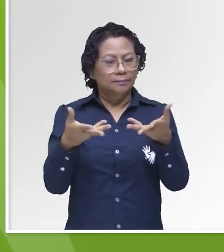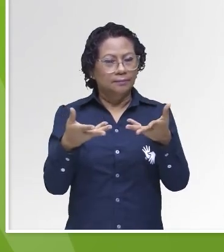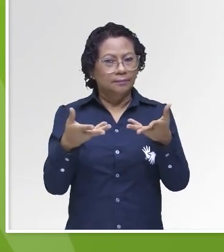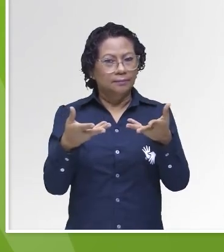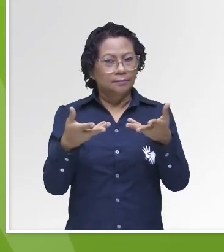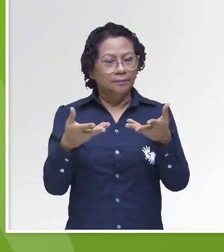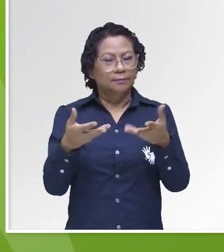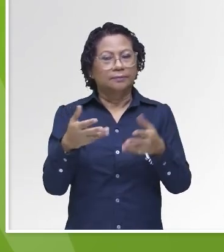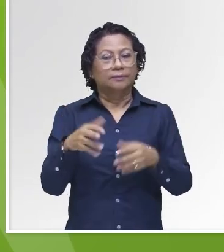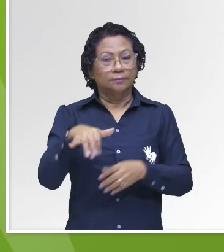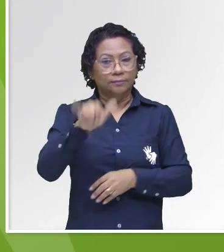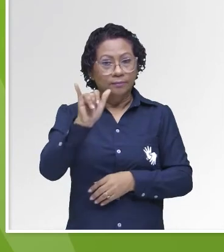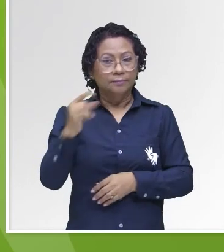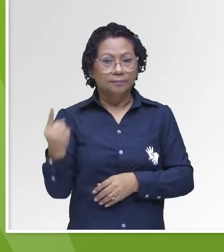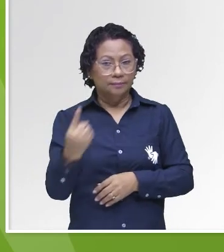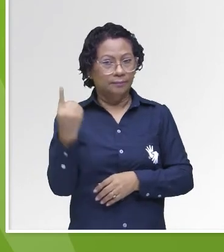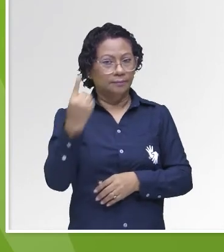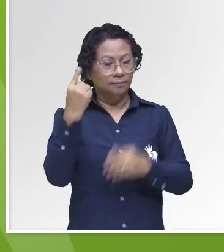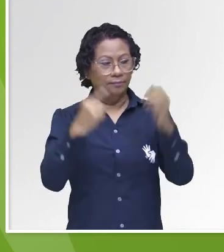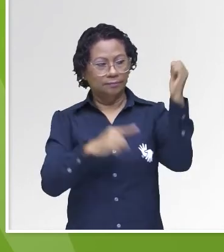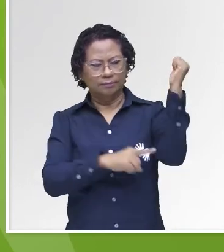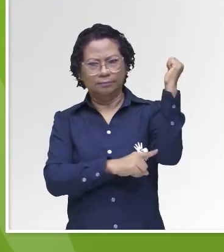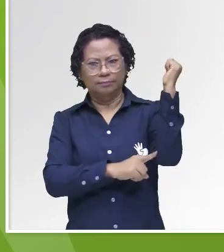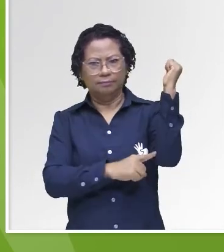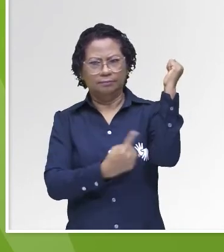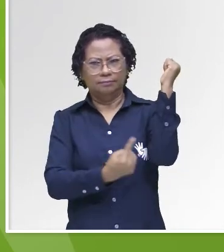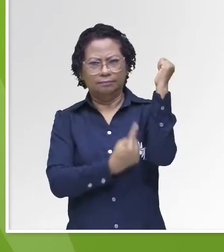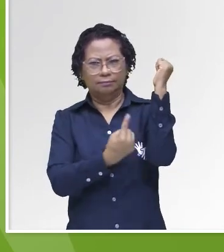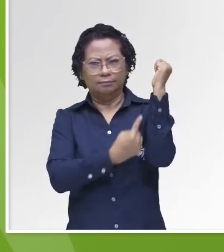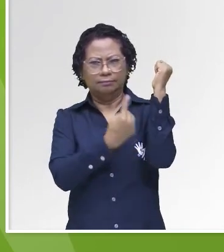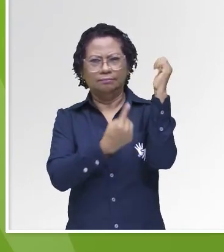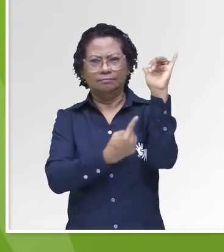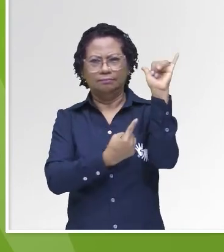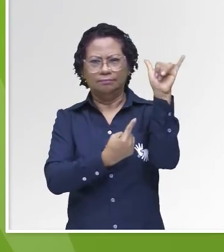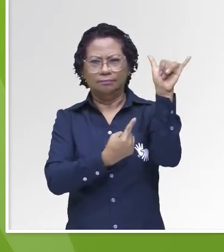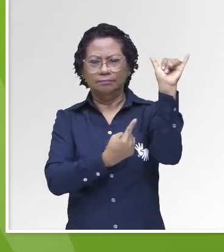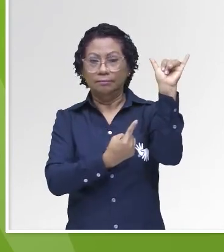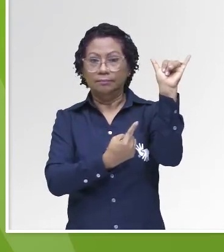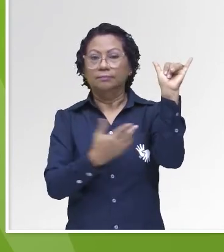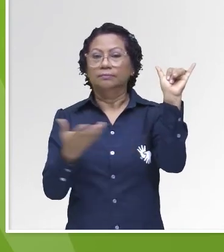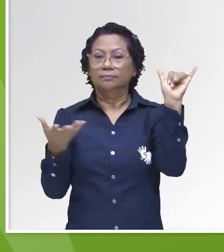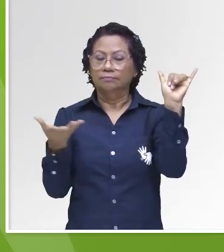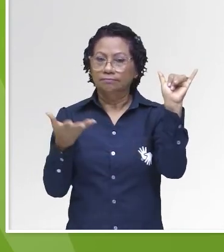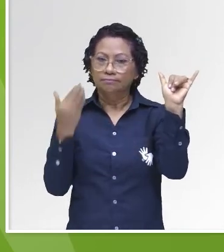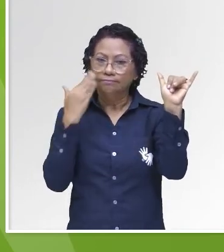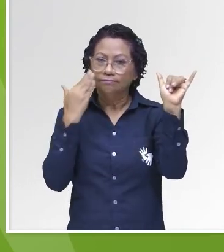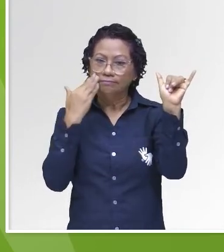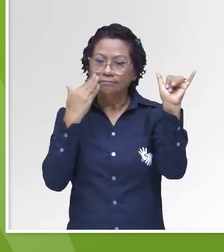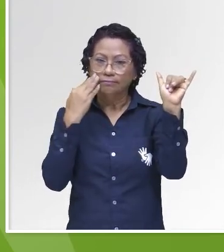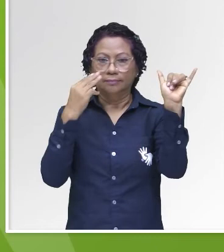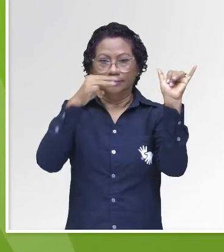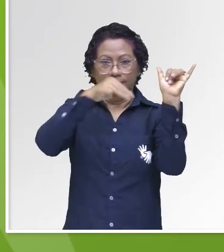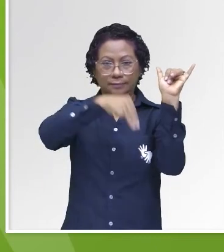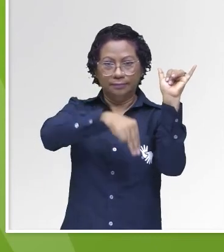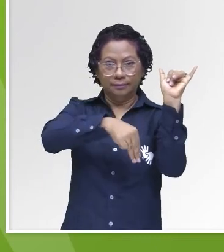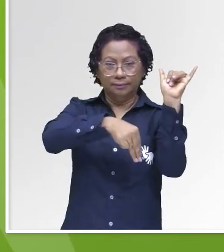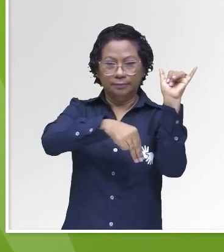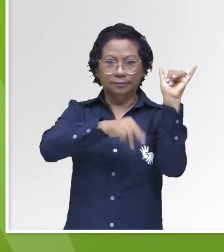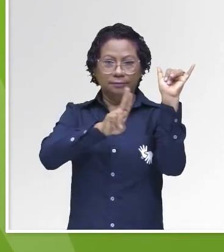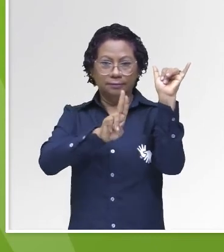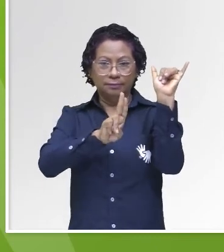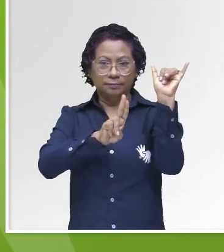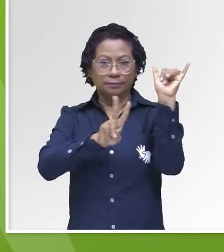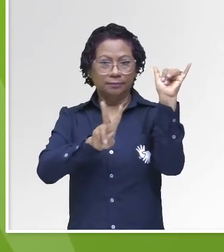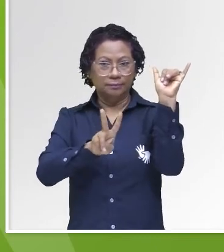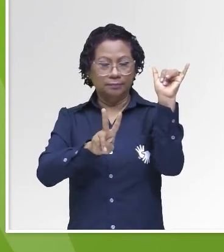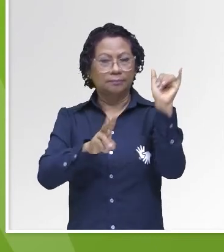certo? Só que veja bem, no lugar de V0Y, às vezes ele não vai lhe dar essa componente com determinado